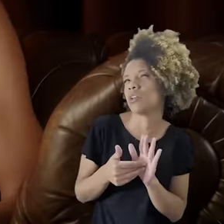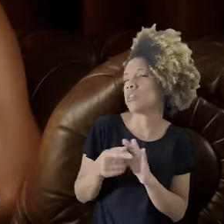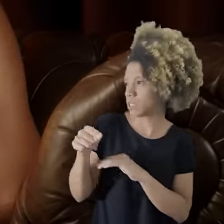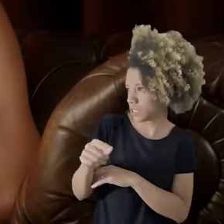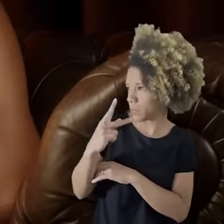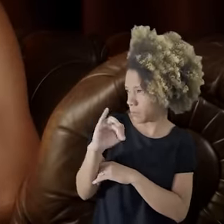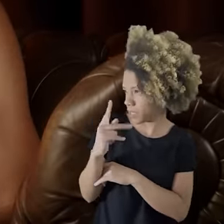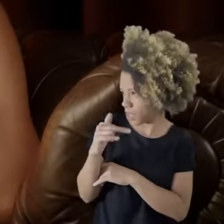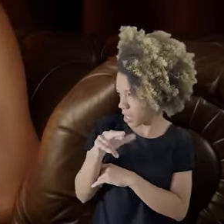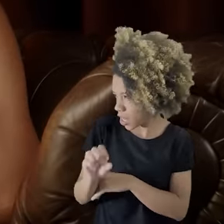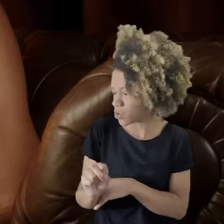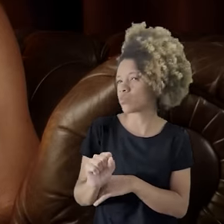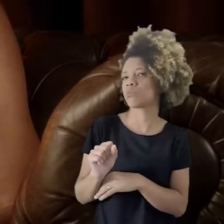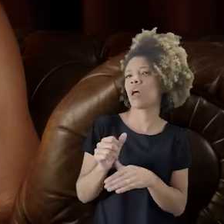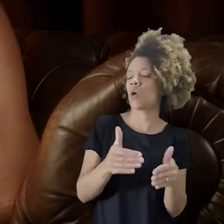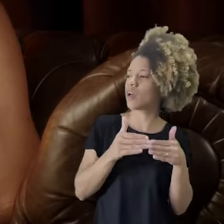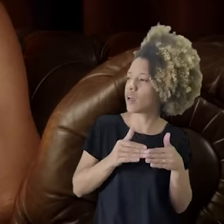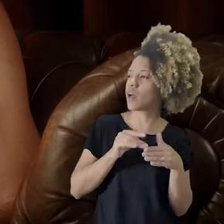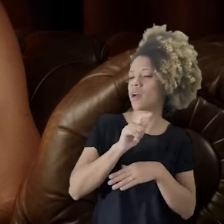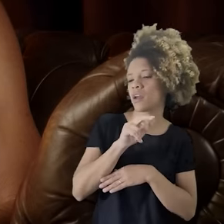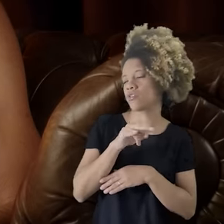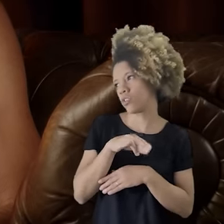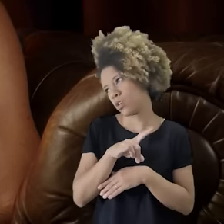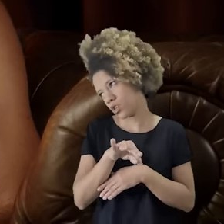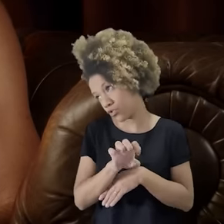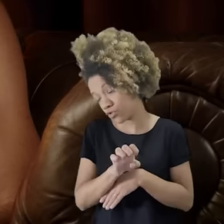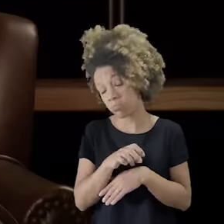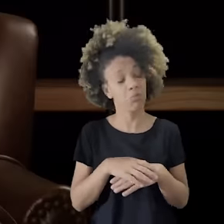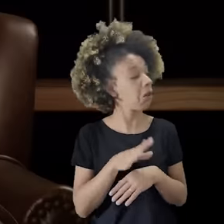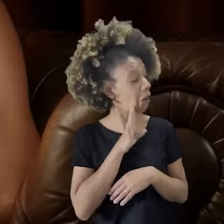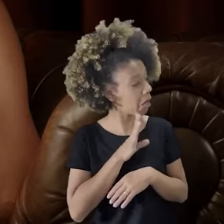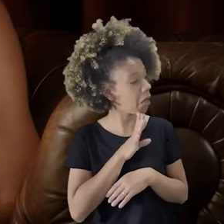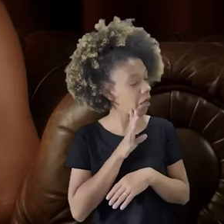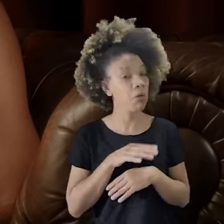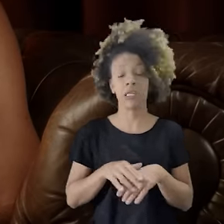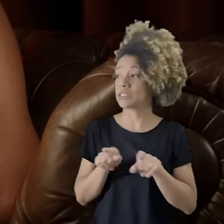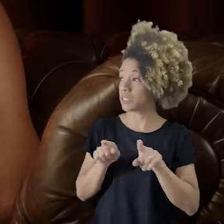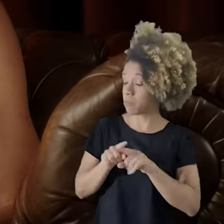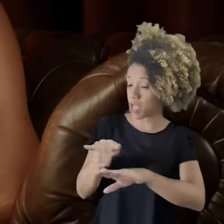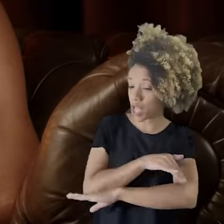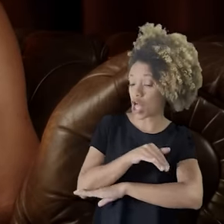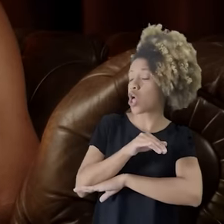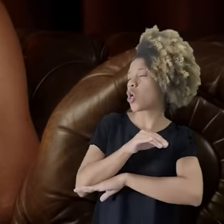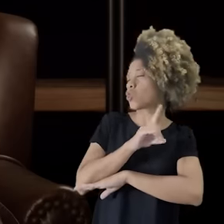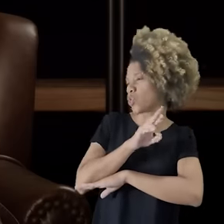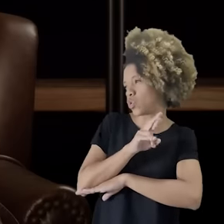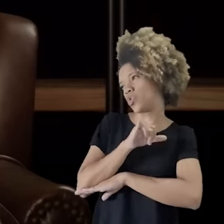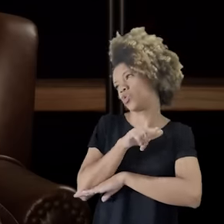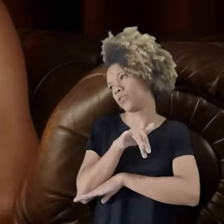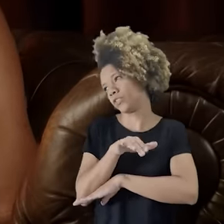em Pinheiros numa autorizada da Gradiente na época foi muito legal na Doutor Virgílio de Carvalho